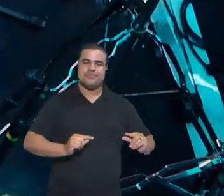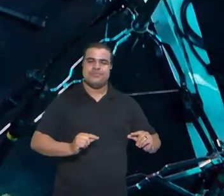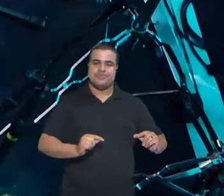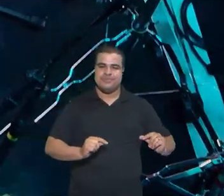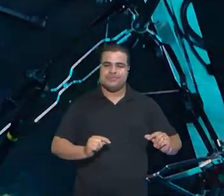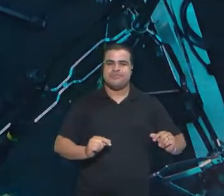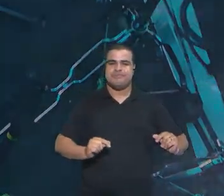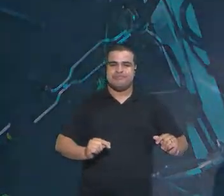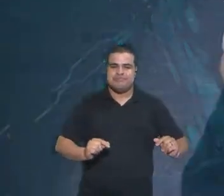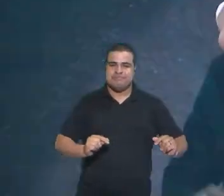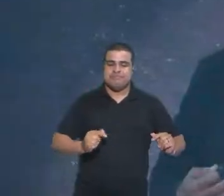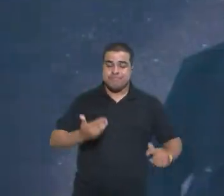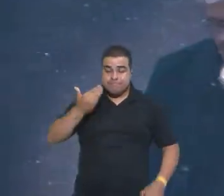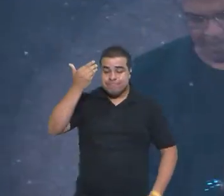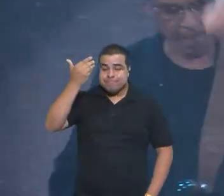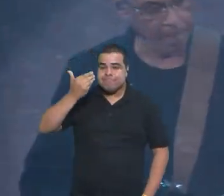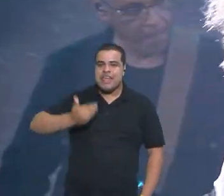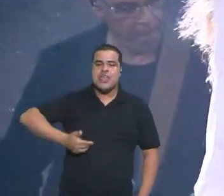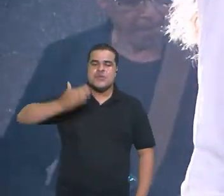Há mais